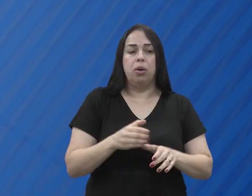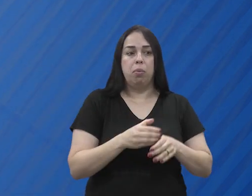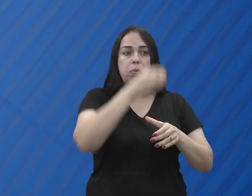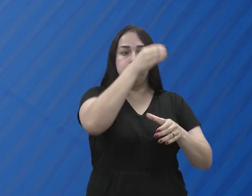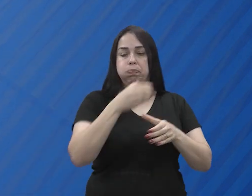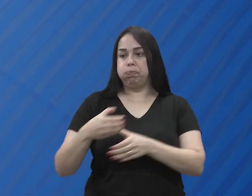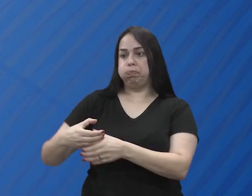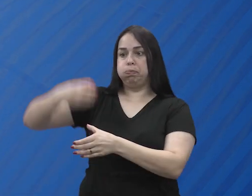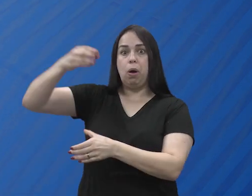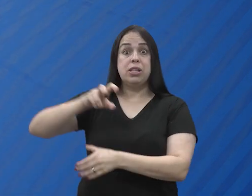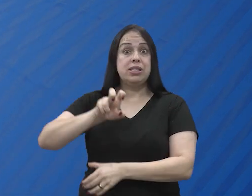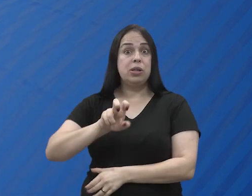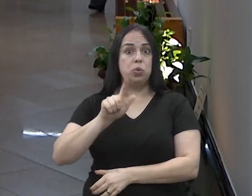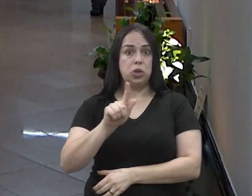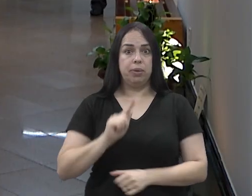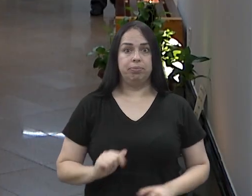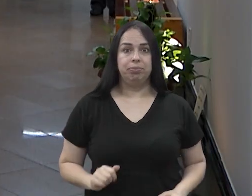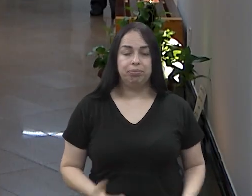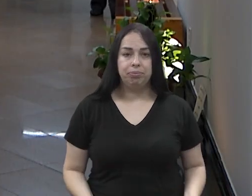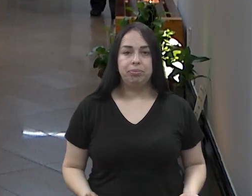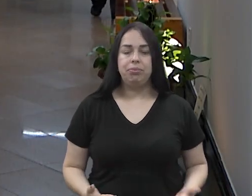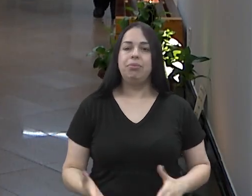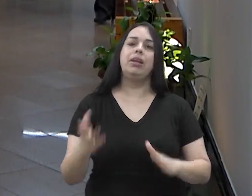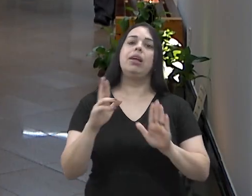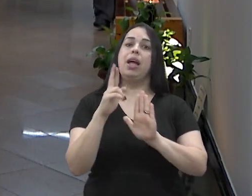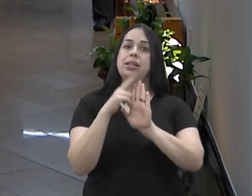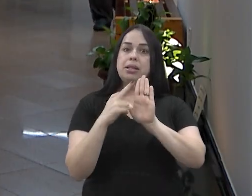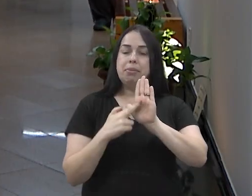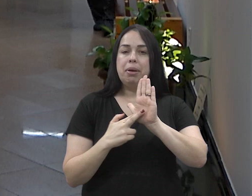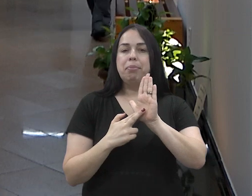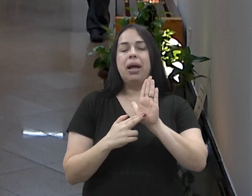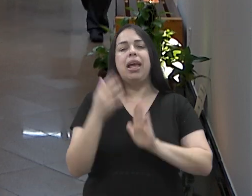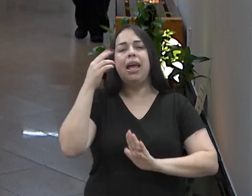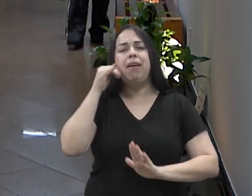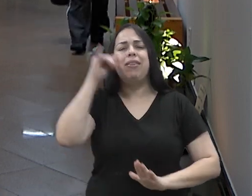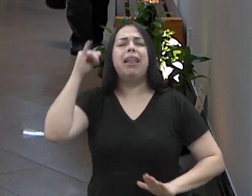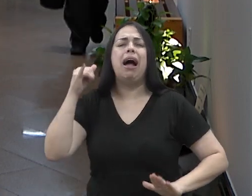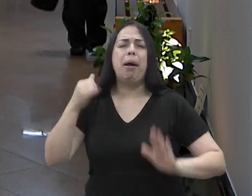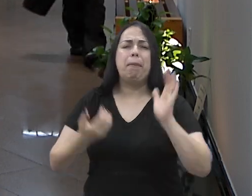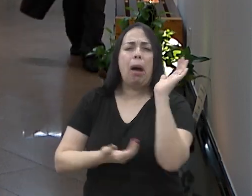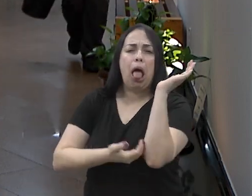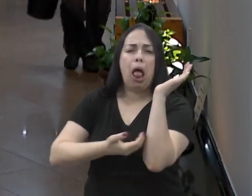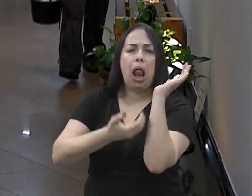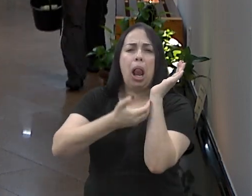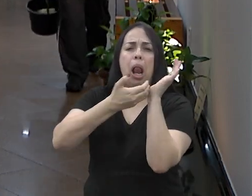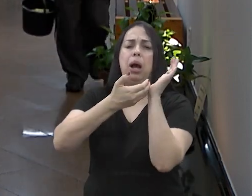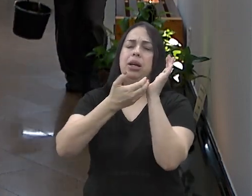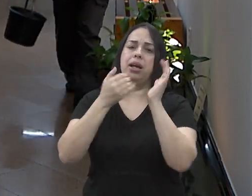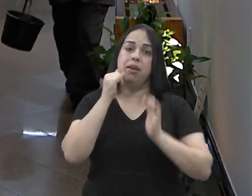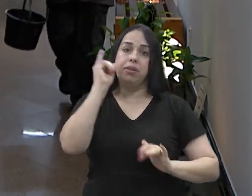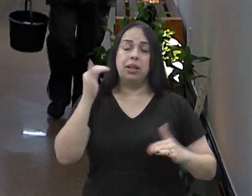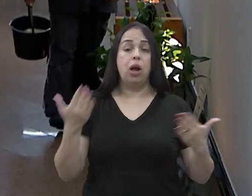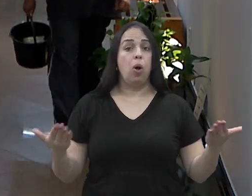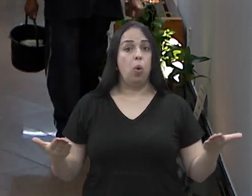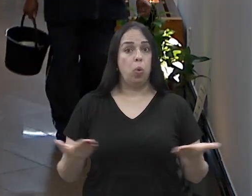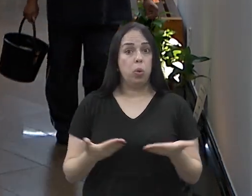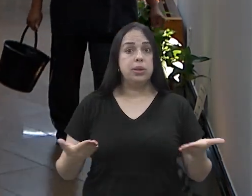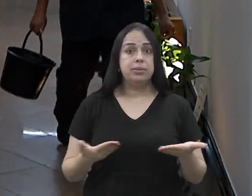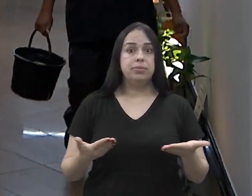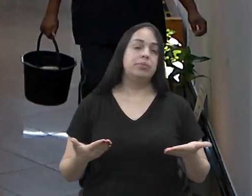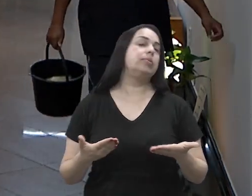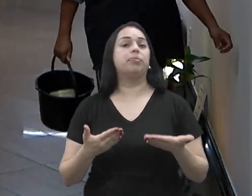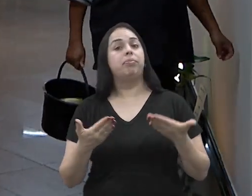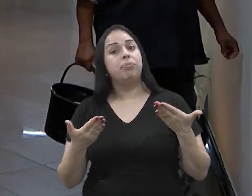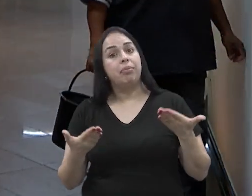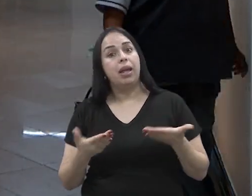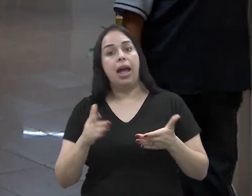antenas 5G no município. É uma regulamentação que desburocratiza a instalação dessas antenas 5G em São José dos Campos. Hoje,